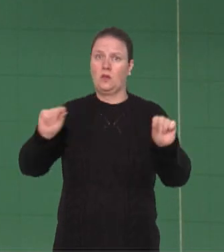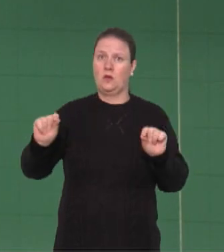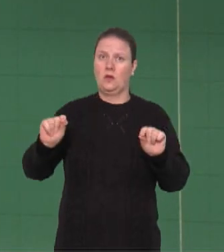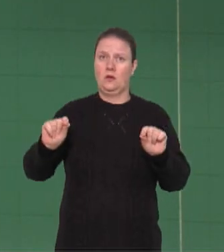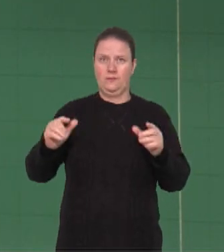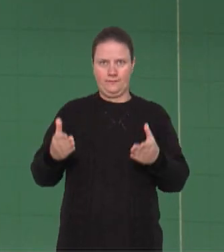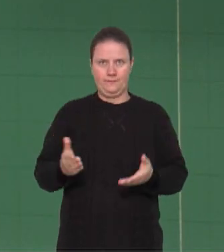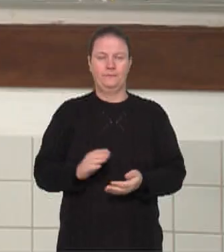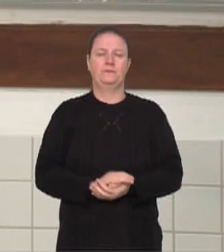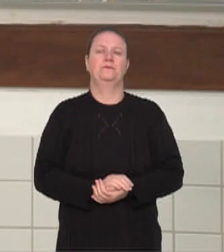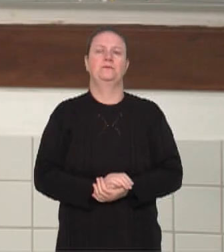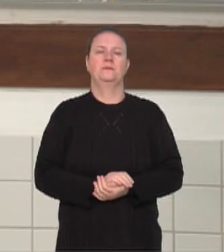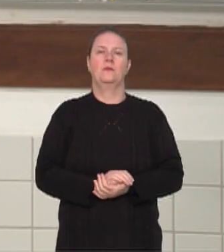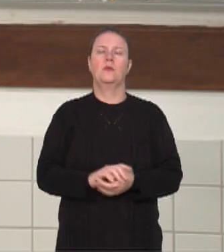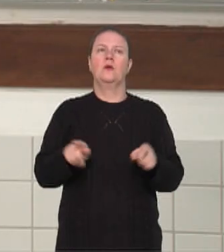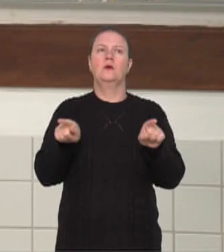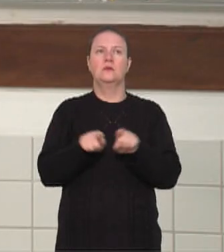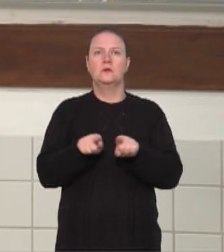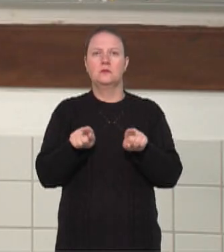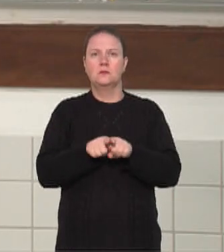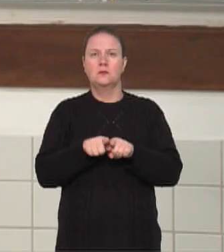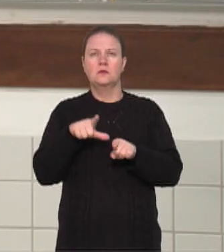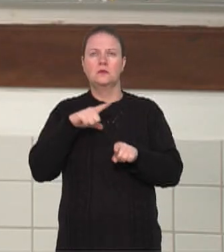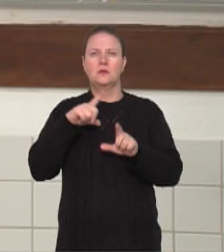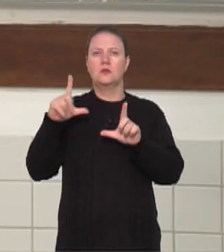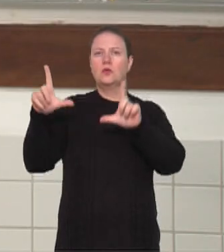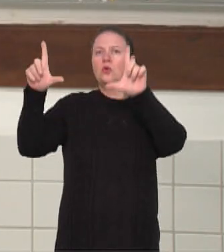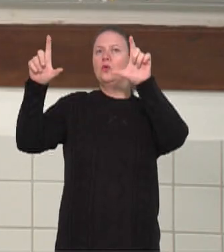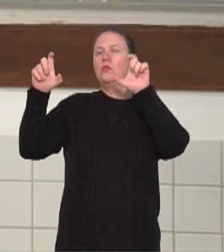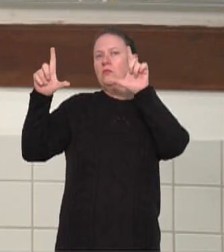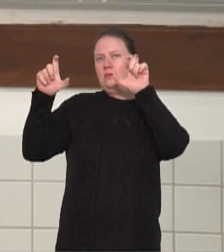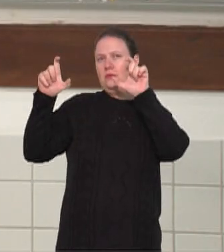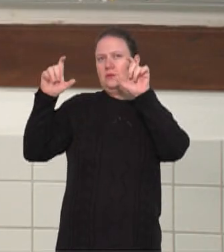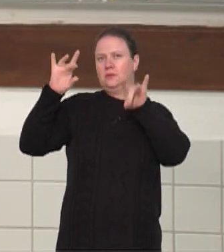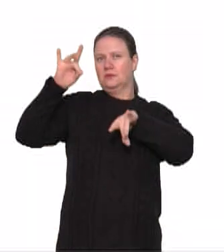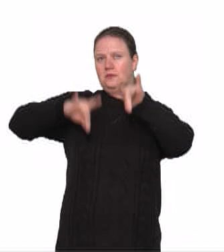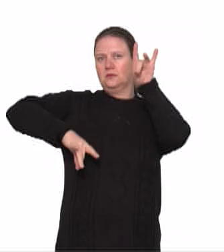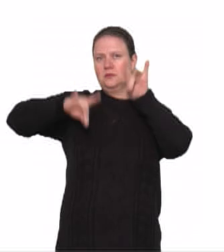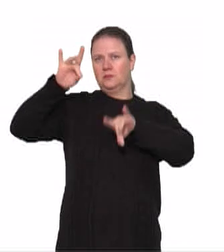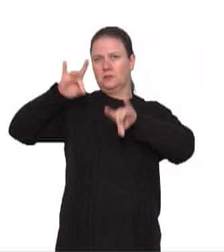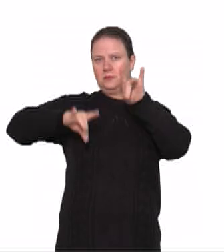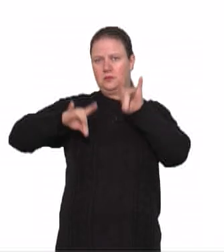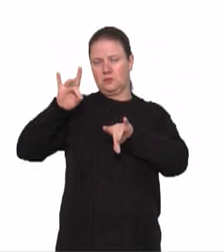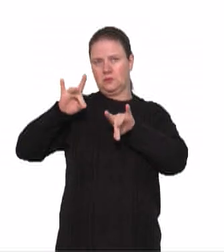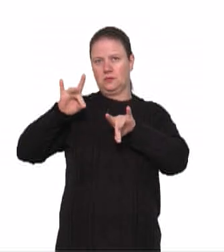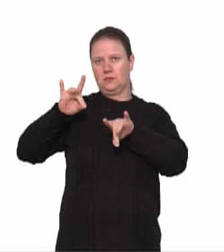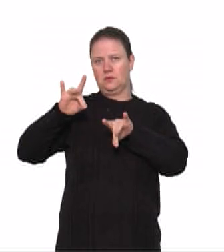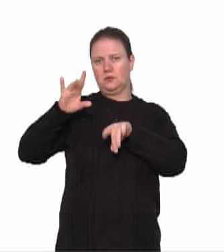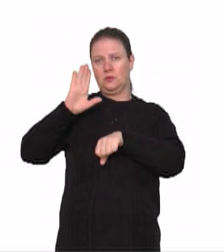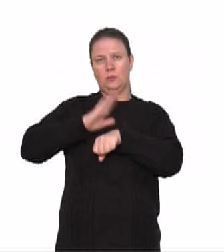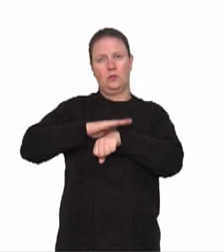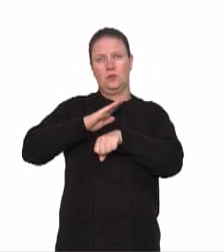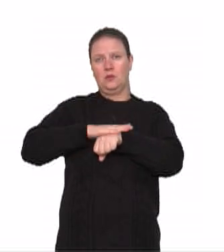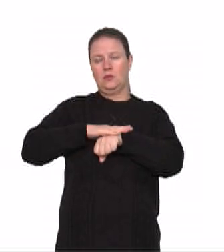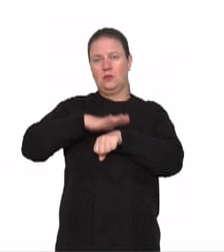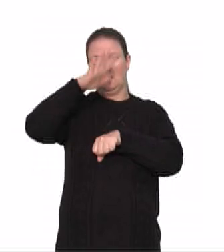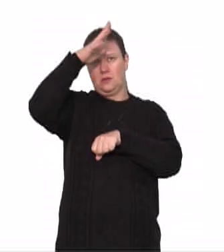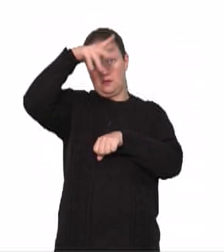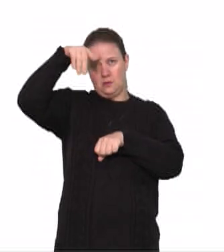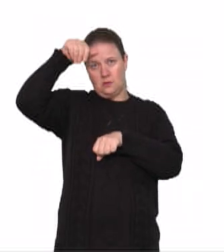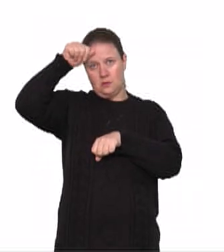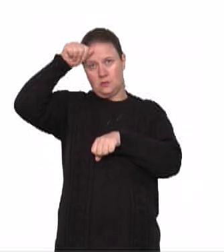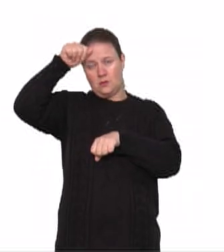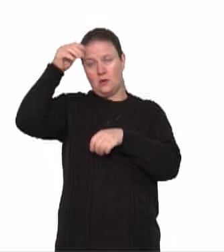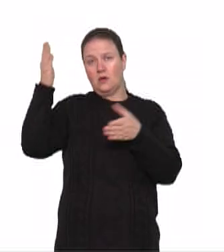vírus. E, coincidentemente, tem uma foto aí de um teatro, né? Esse teatro, nesse momento, com certeza, lá em Manaus, ele está